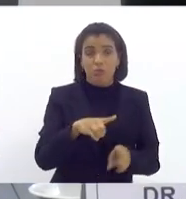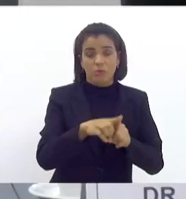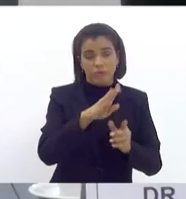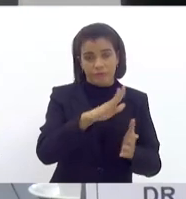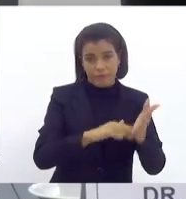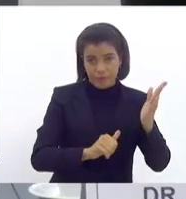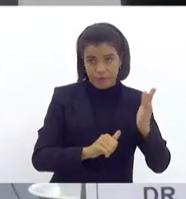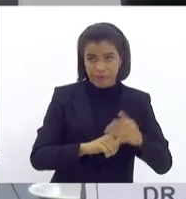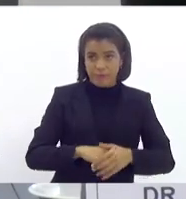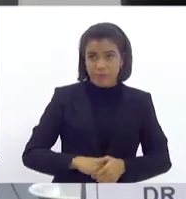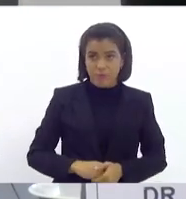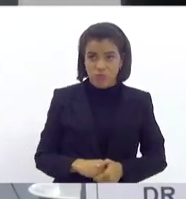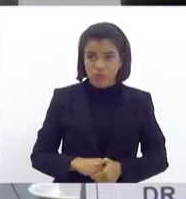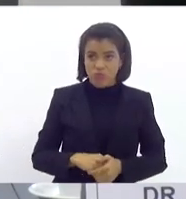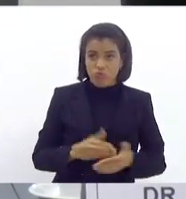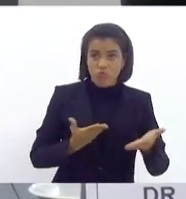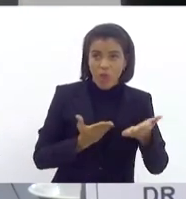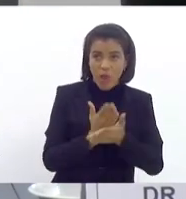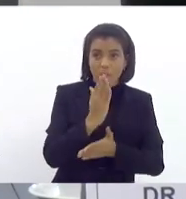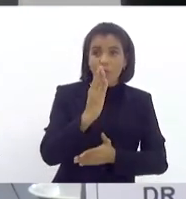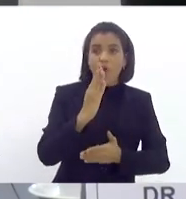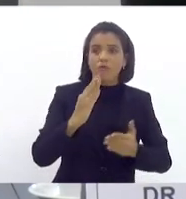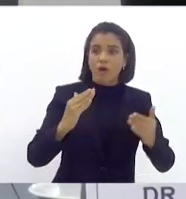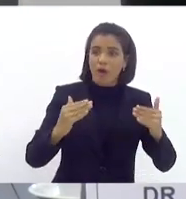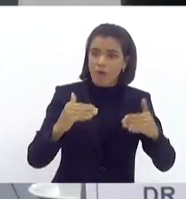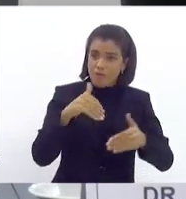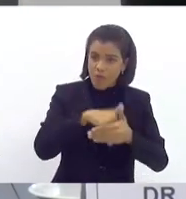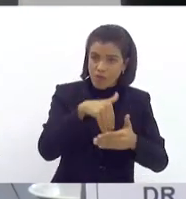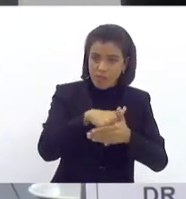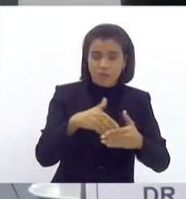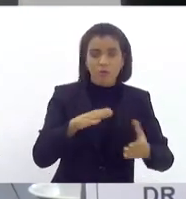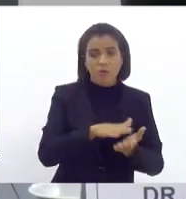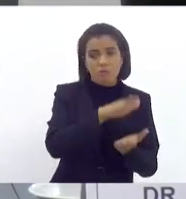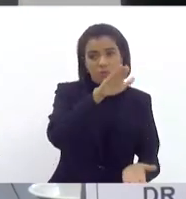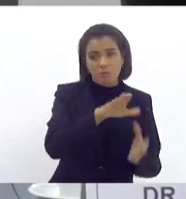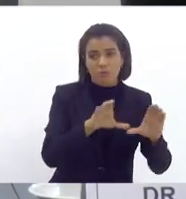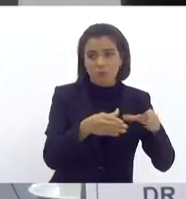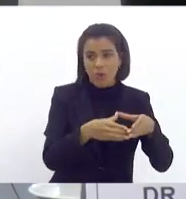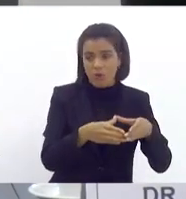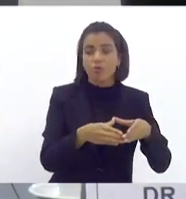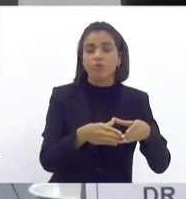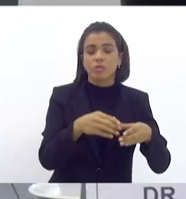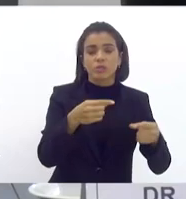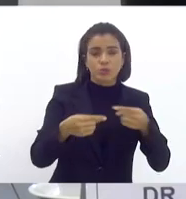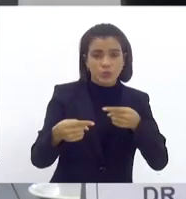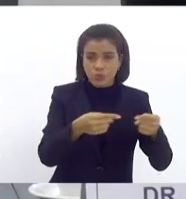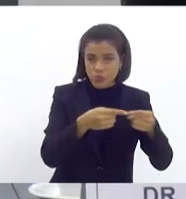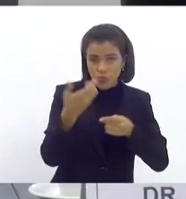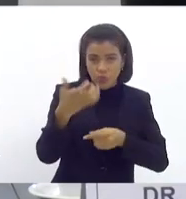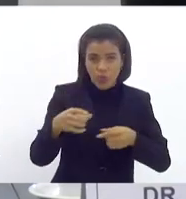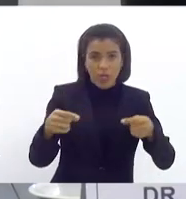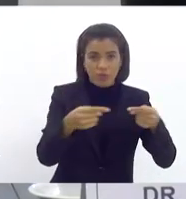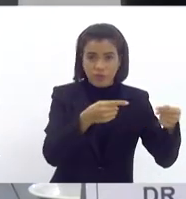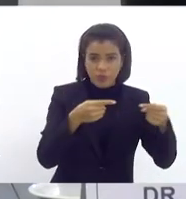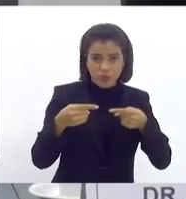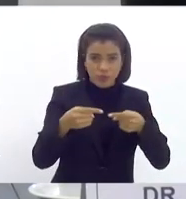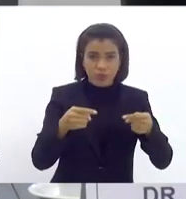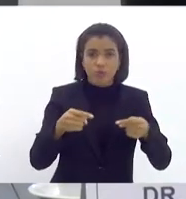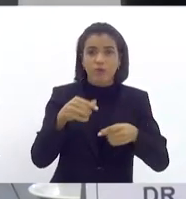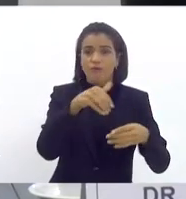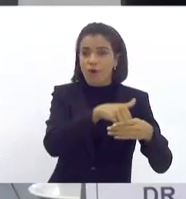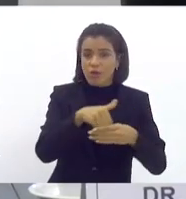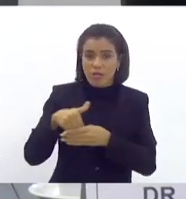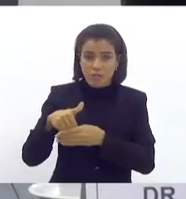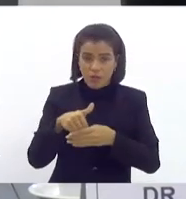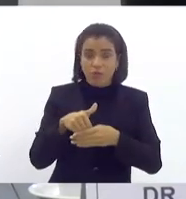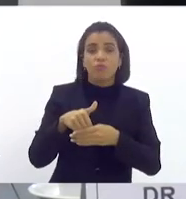Então, aqueles que aprovam a votação em bloco, permaneçam como estão, aprovada a votação em bloco. Em discussão, não havendo quem queira discutir, em